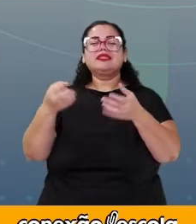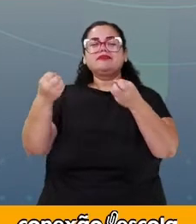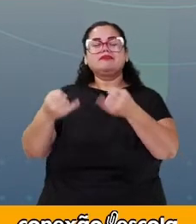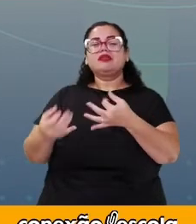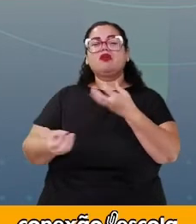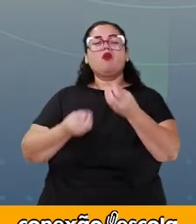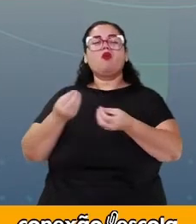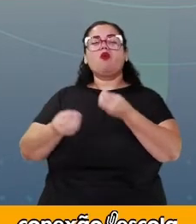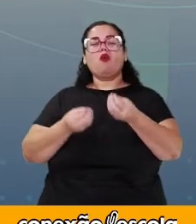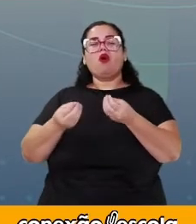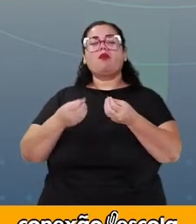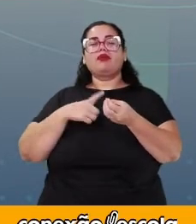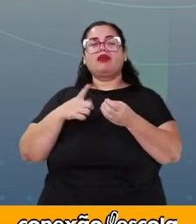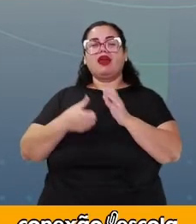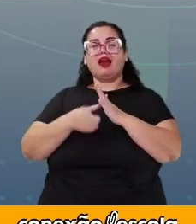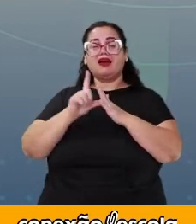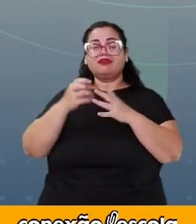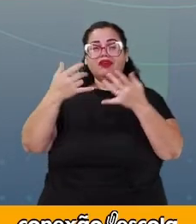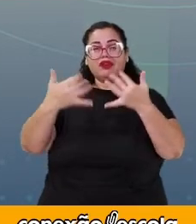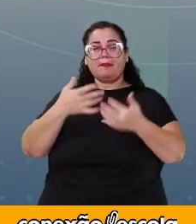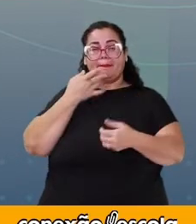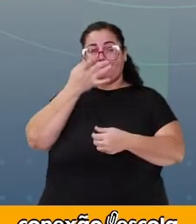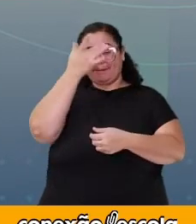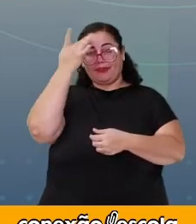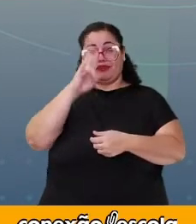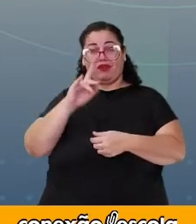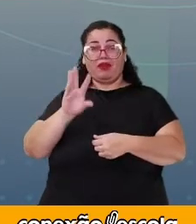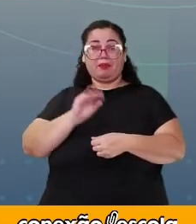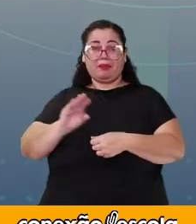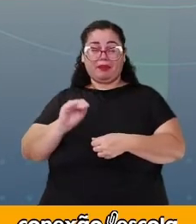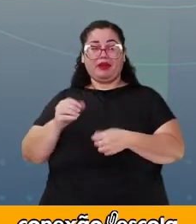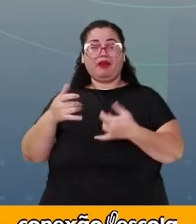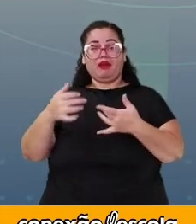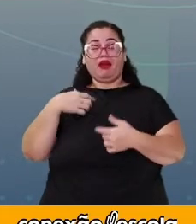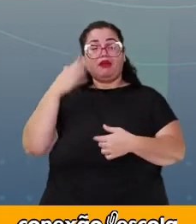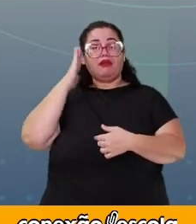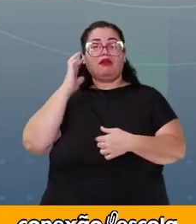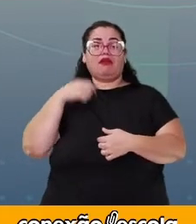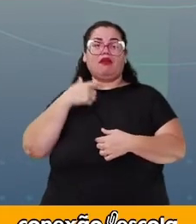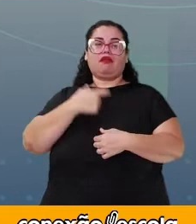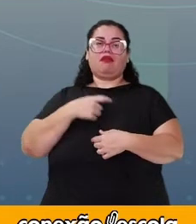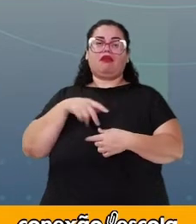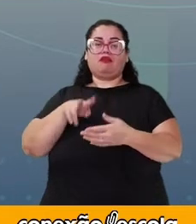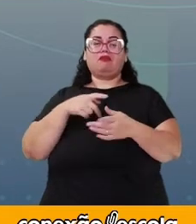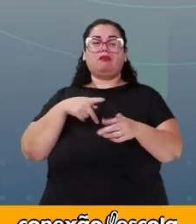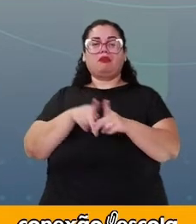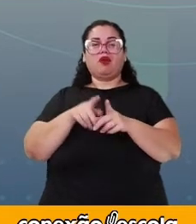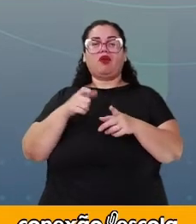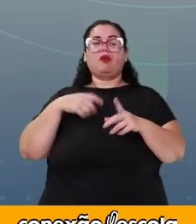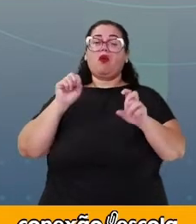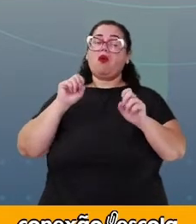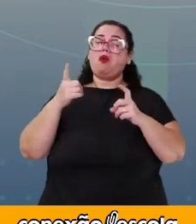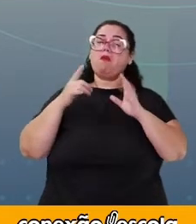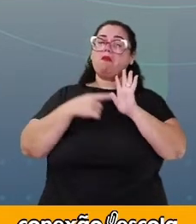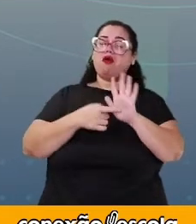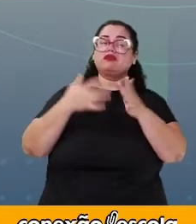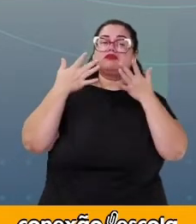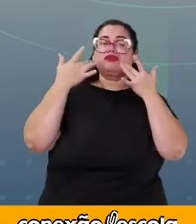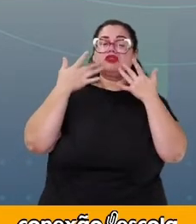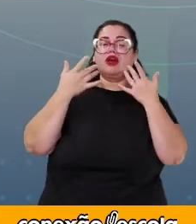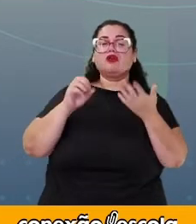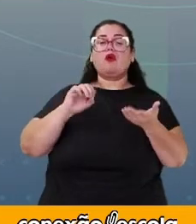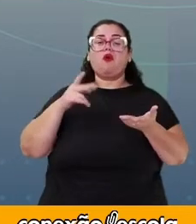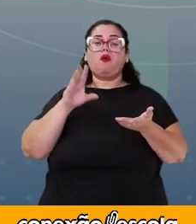está lá antes da fala da personagem para que ela possa se posicionar de maneira cênica ou falar